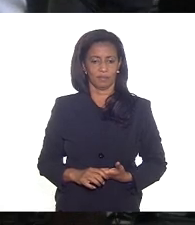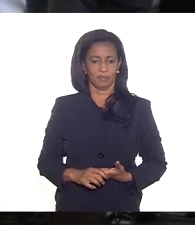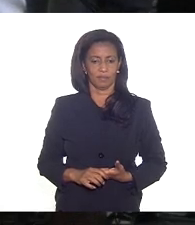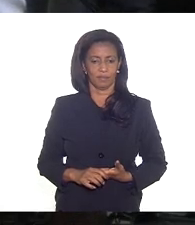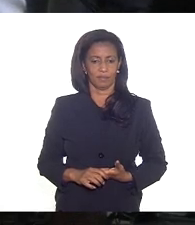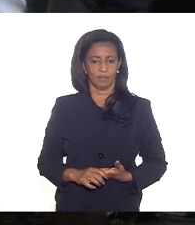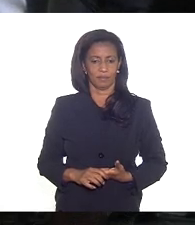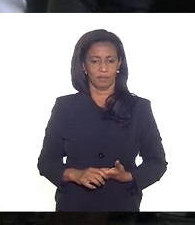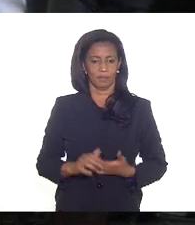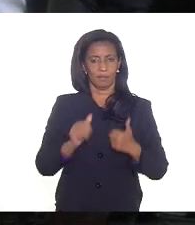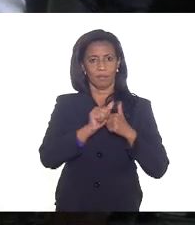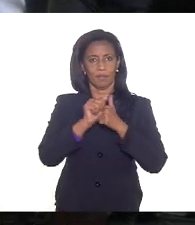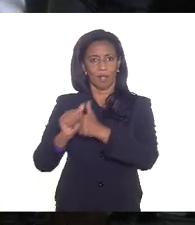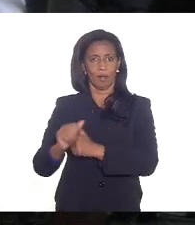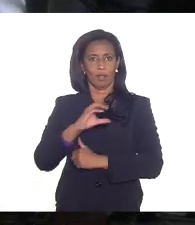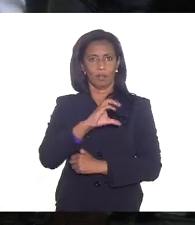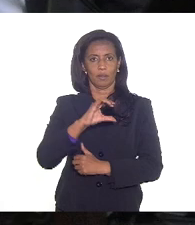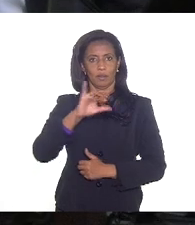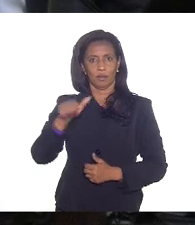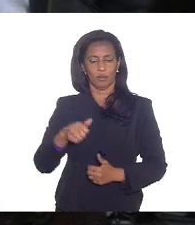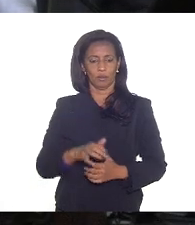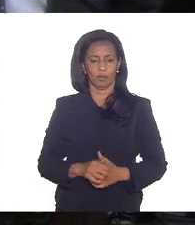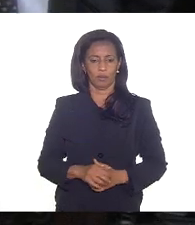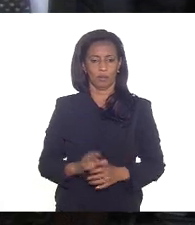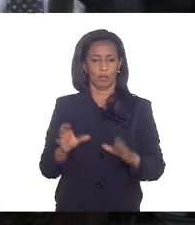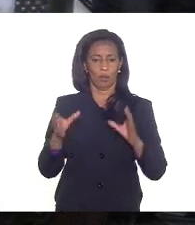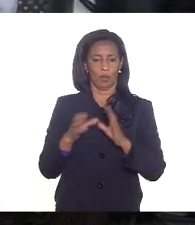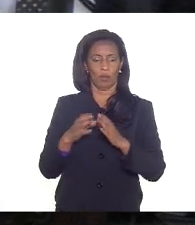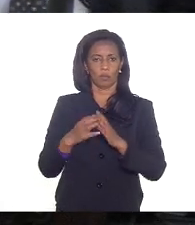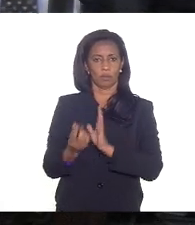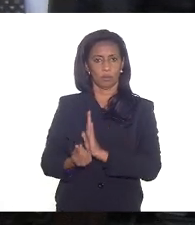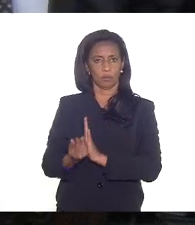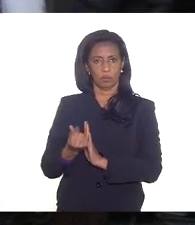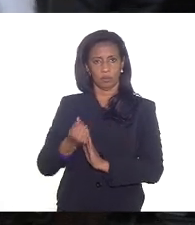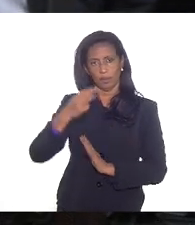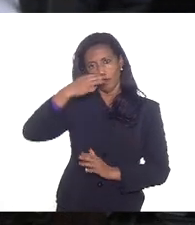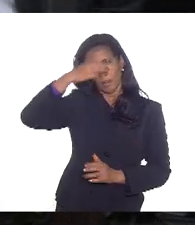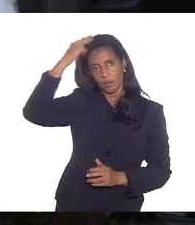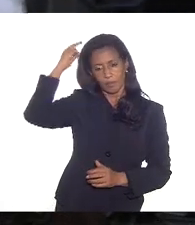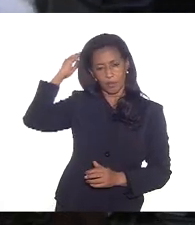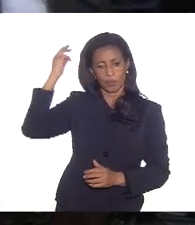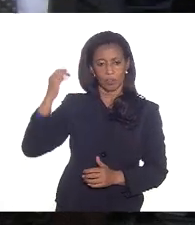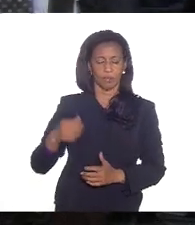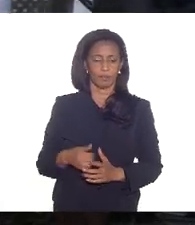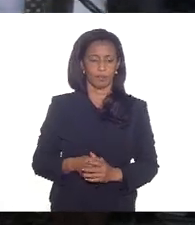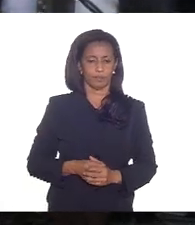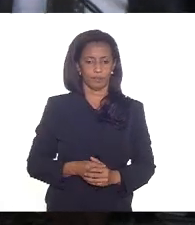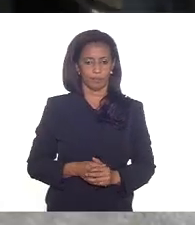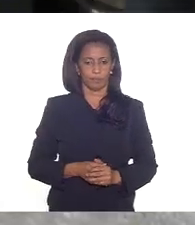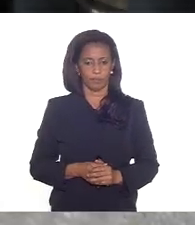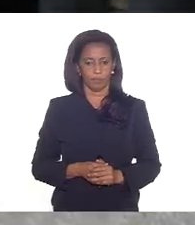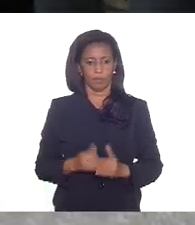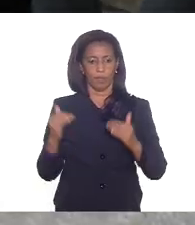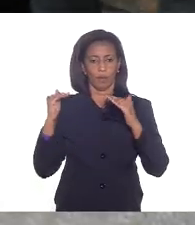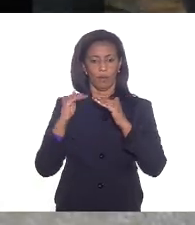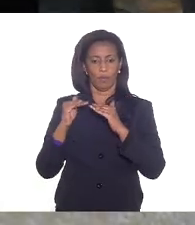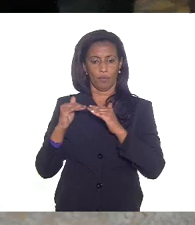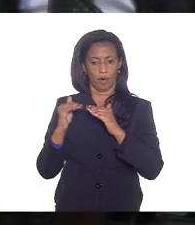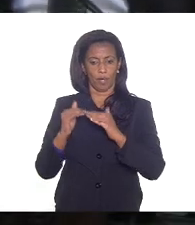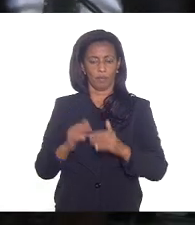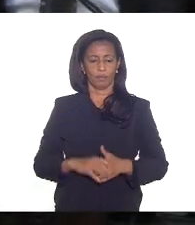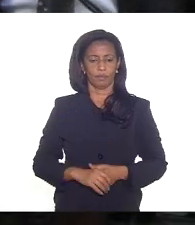quem acompanha ccj pela comissão de orçamento que tá do Marcos Pacheco é só